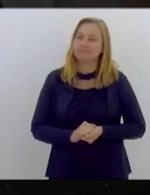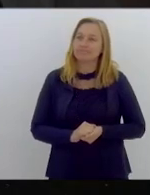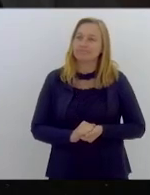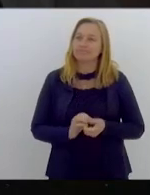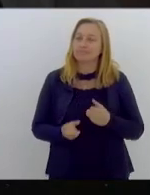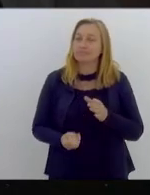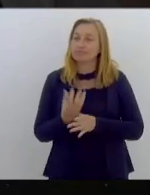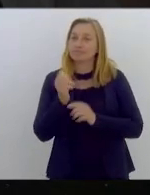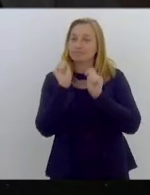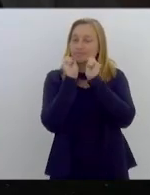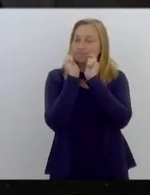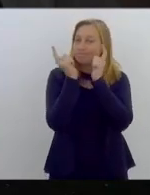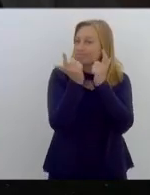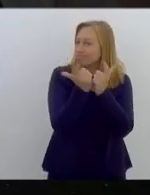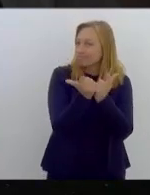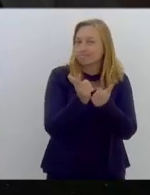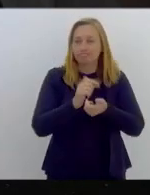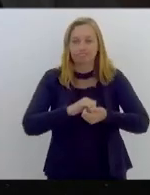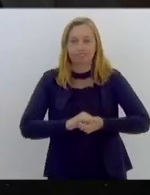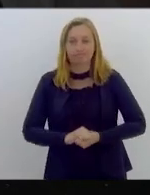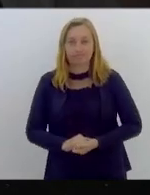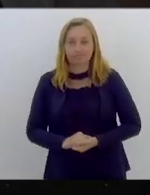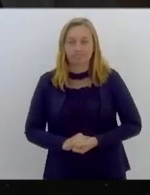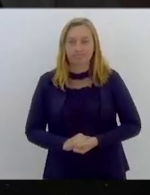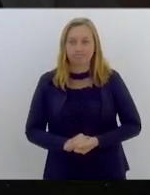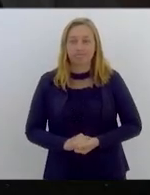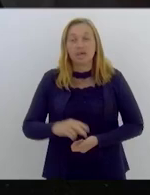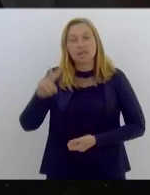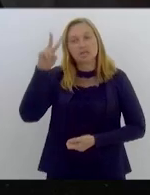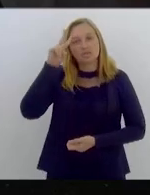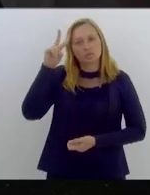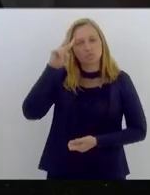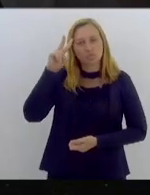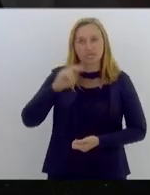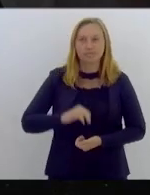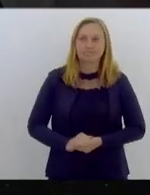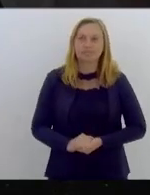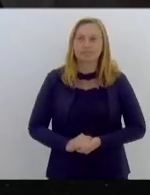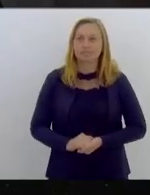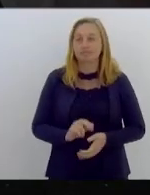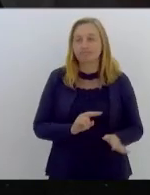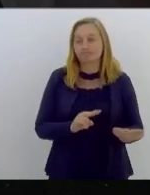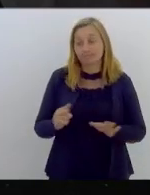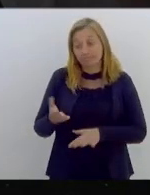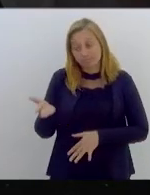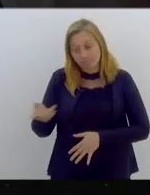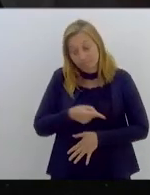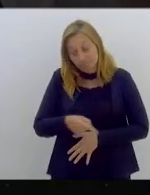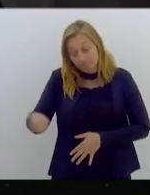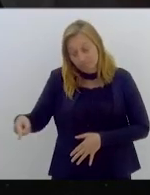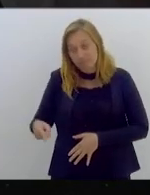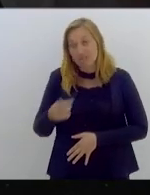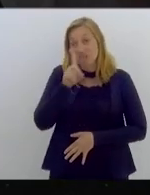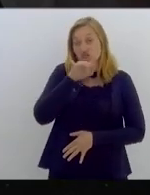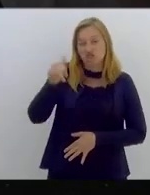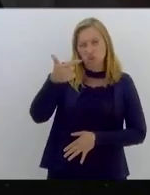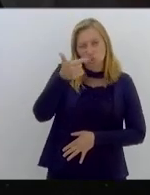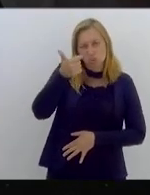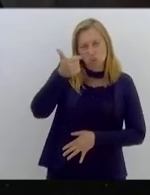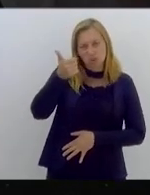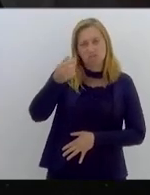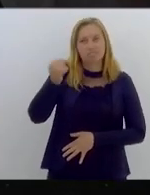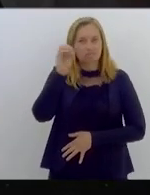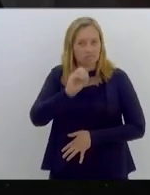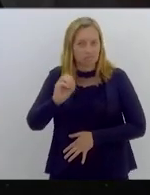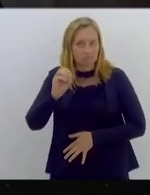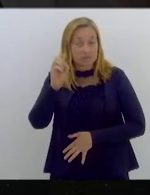pela Assembleia Legislativa na segunda-feira desta semana, portanto, agora no dia 12 de